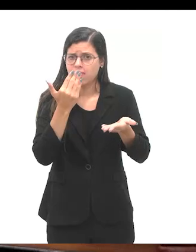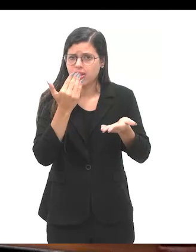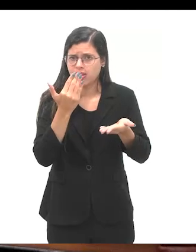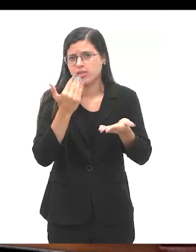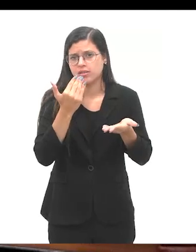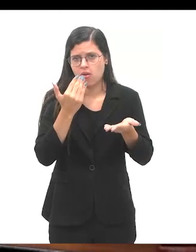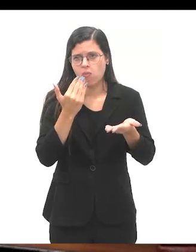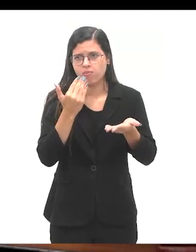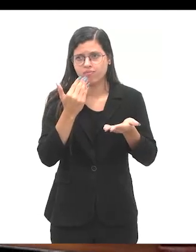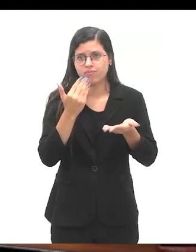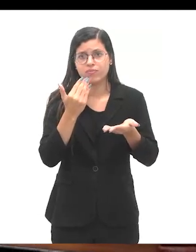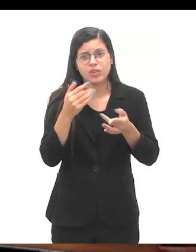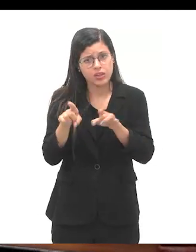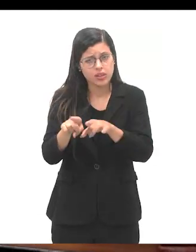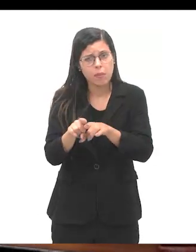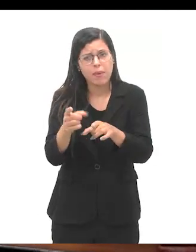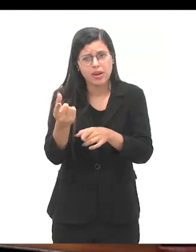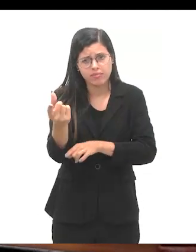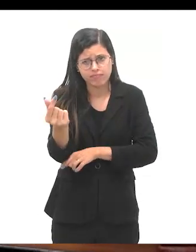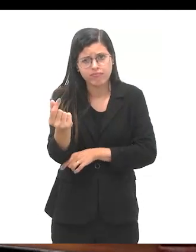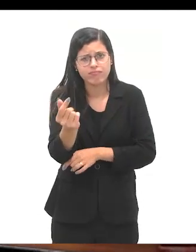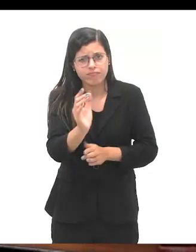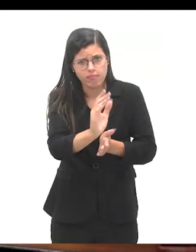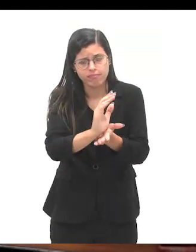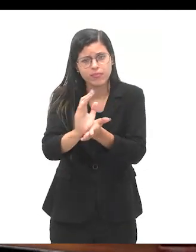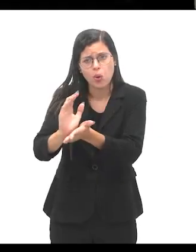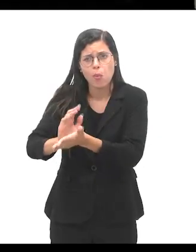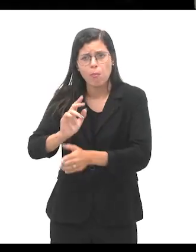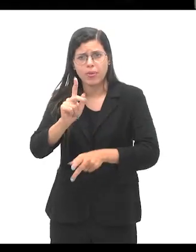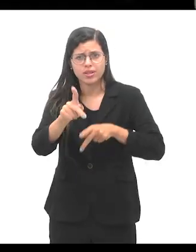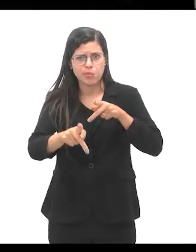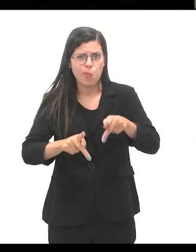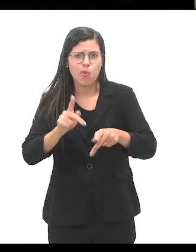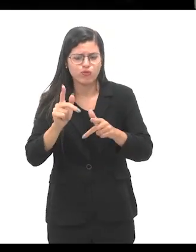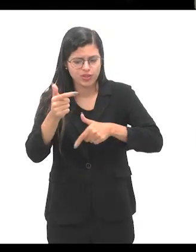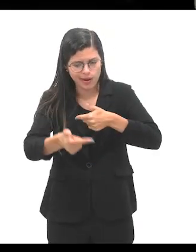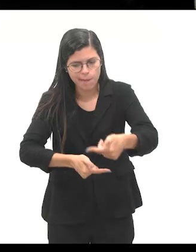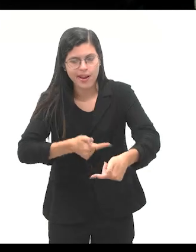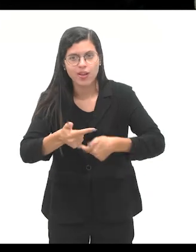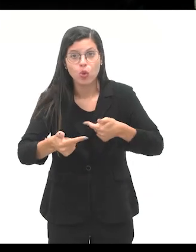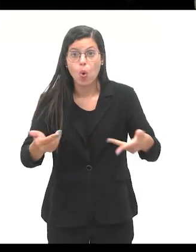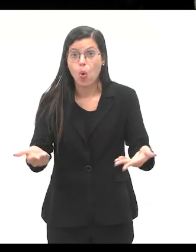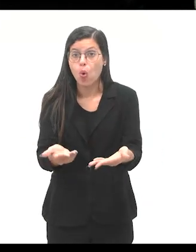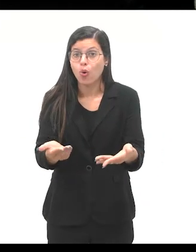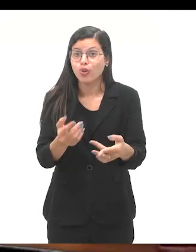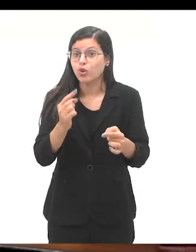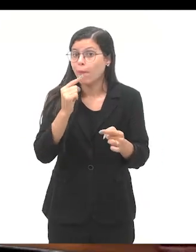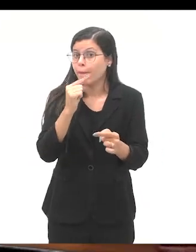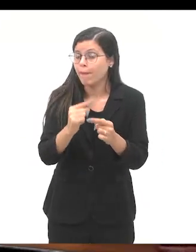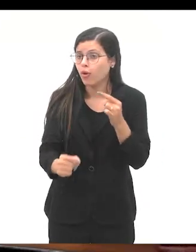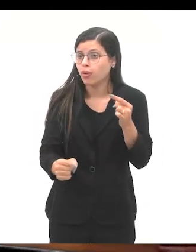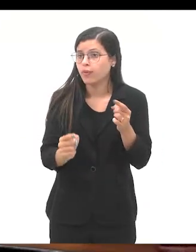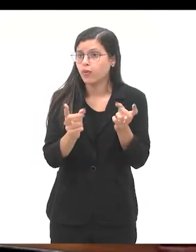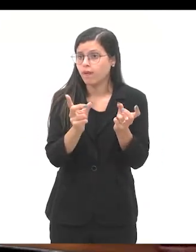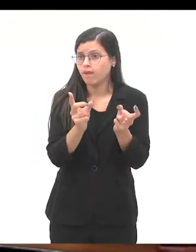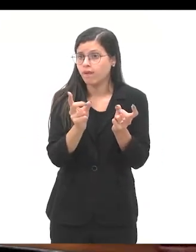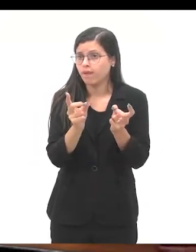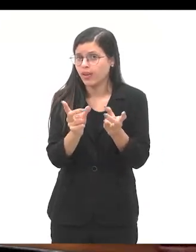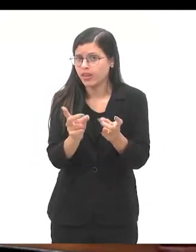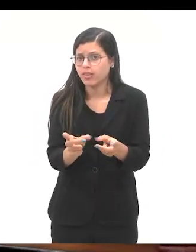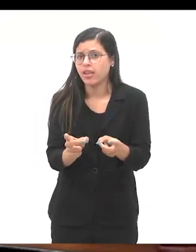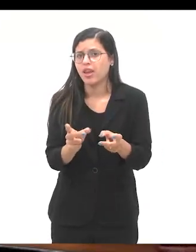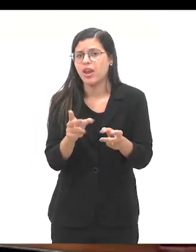alimentação e de riqueza para essa população de trabalhadores, e hoje eles são proibidos a vender,